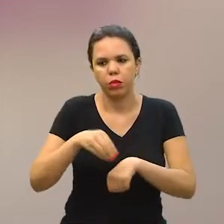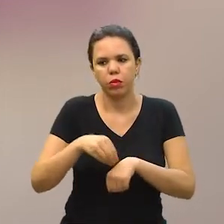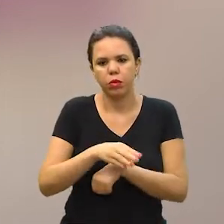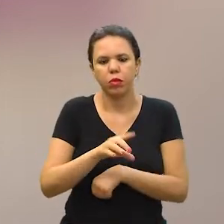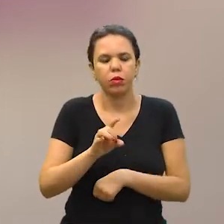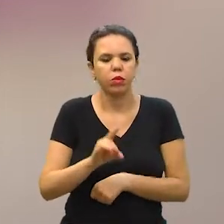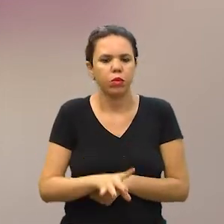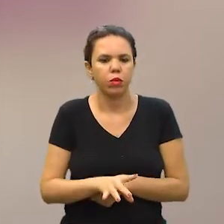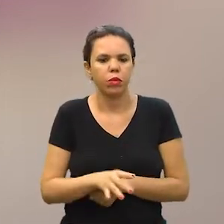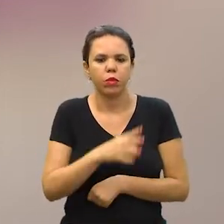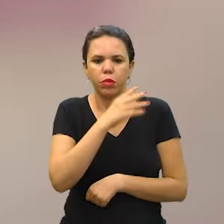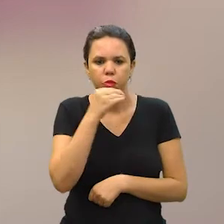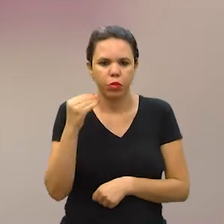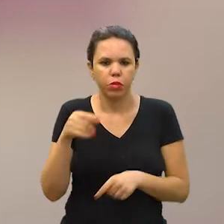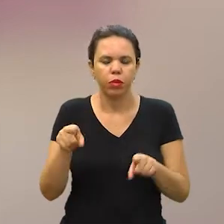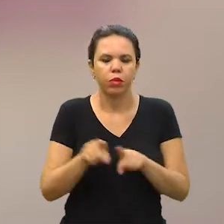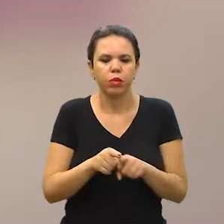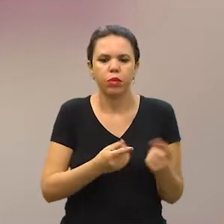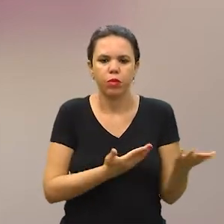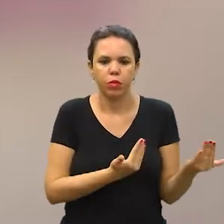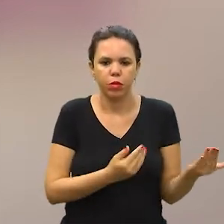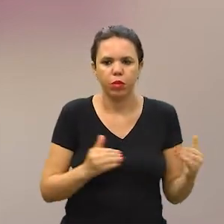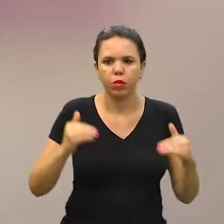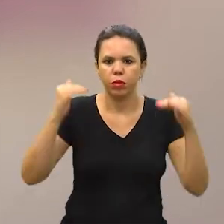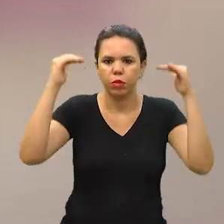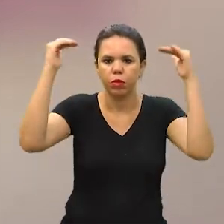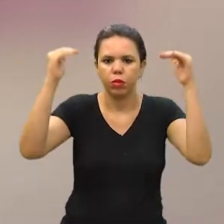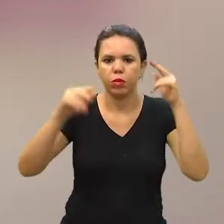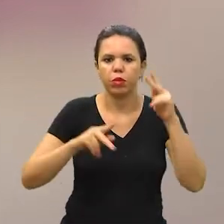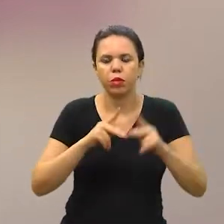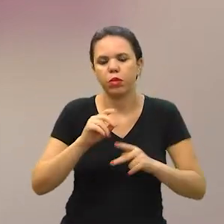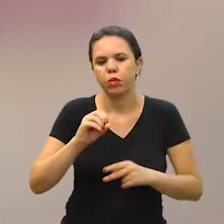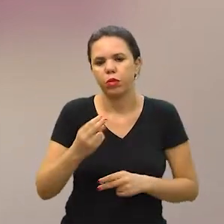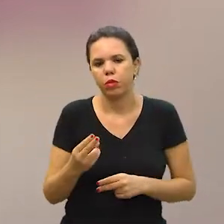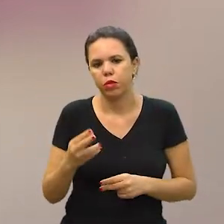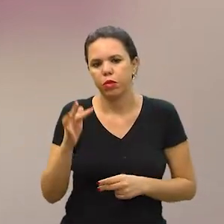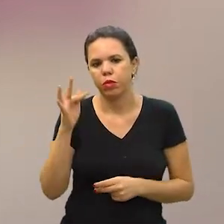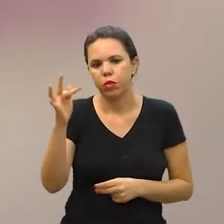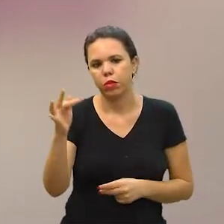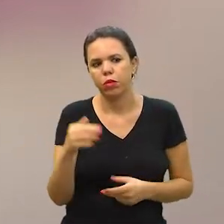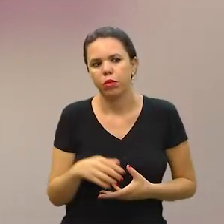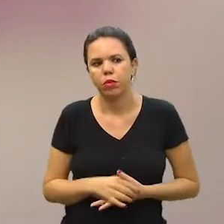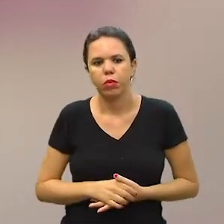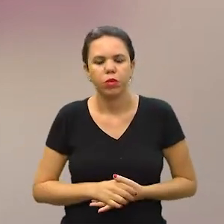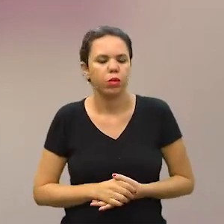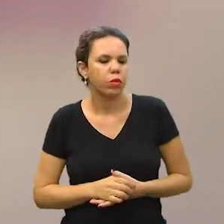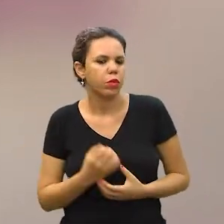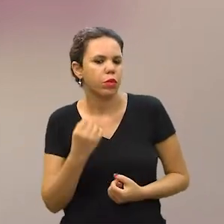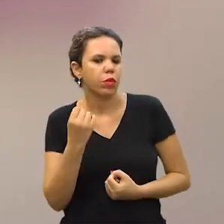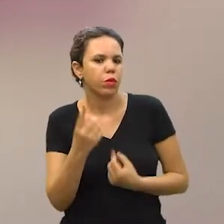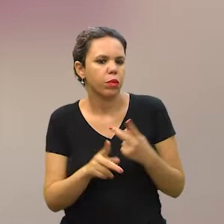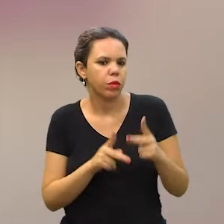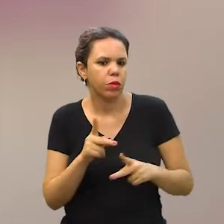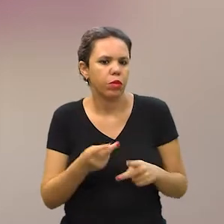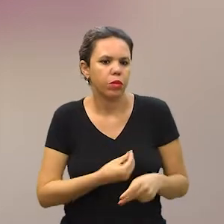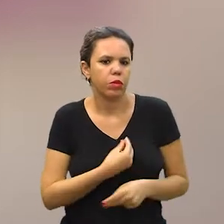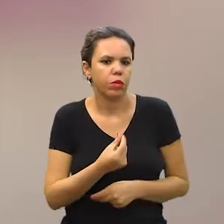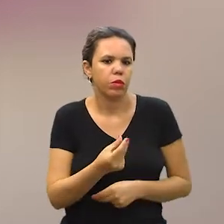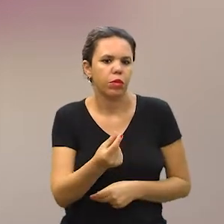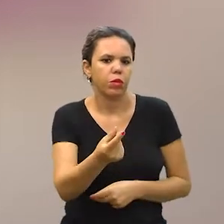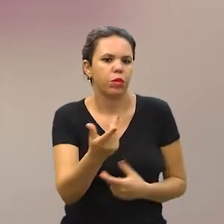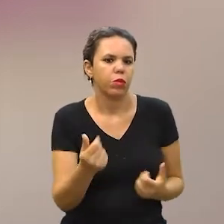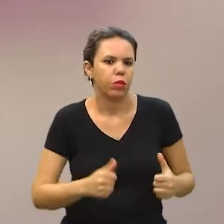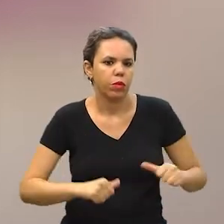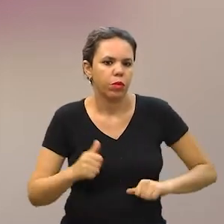remitir, não exatamente na adolescência, mas na vida jovem, que é o adulto jovem, ou mais para frente um pouco. Alguns permanecem a vida toda